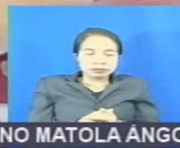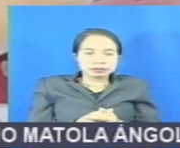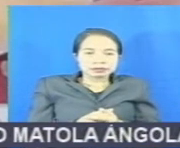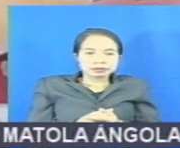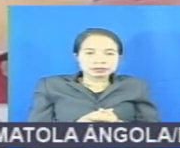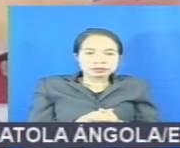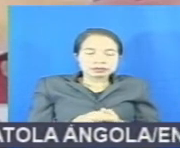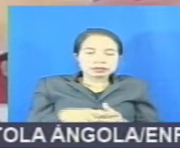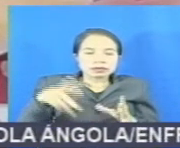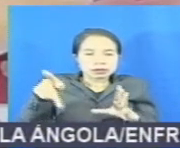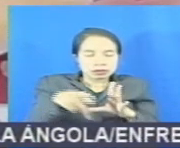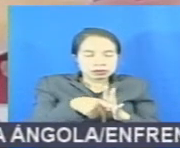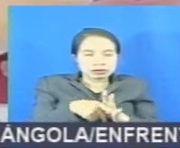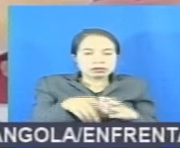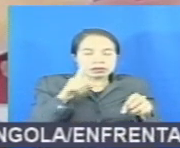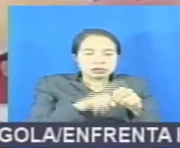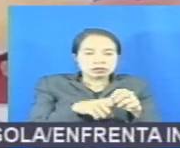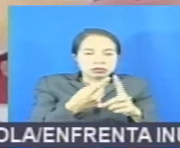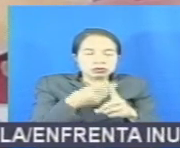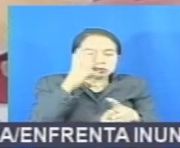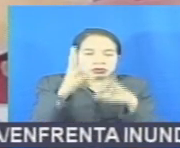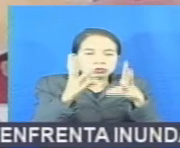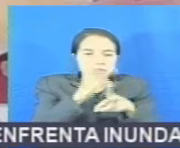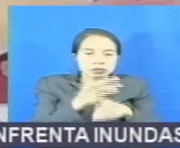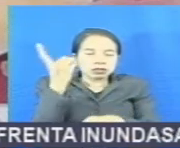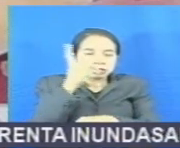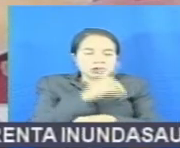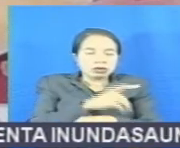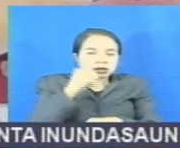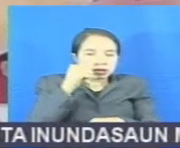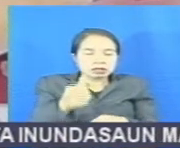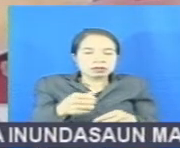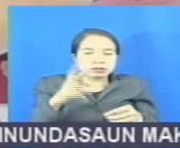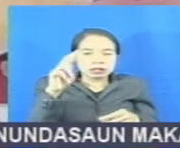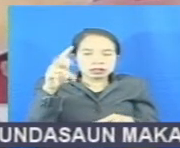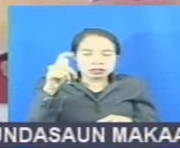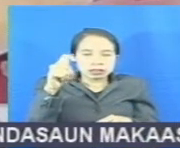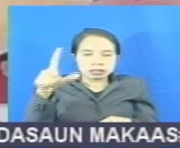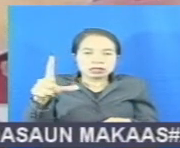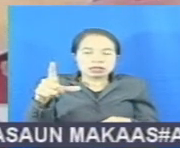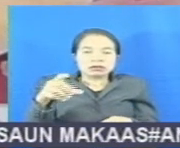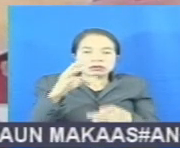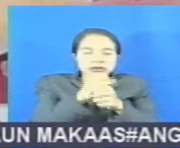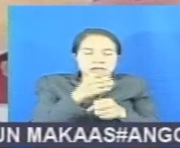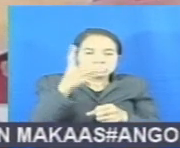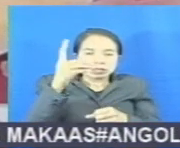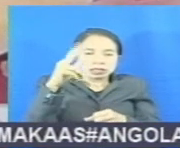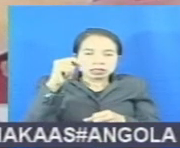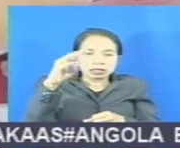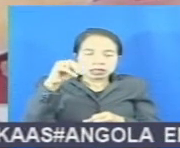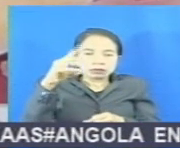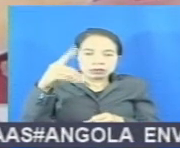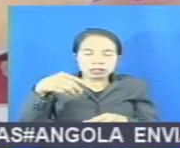Diak Maluksira Turmai itaba kompanya previsão tempo husi mundu ba loron abang nien nebe RTTL recolhe husi direção nacional